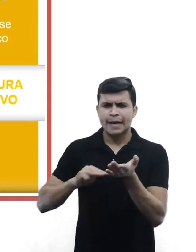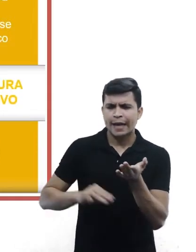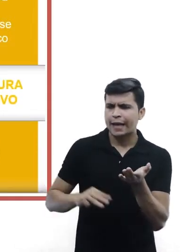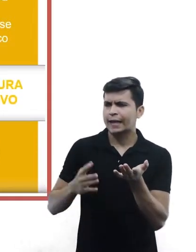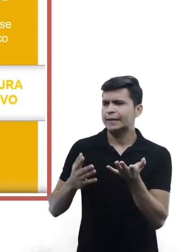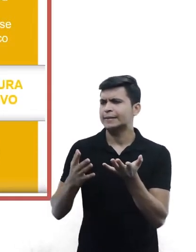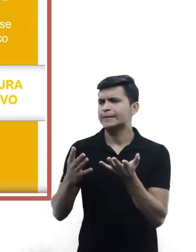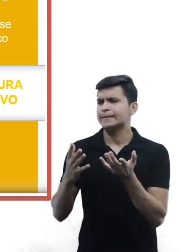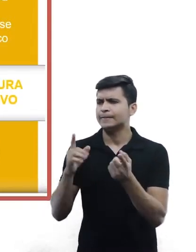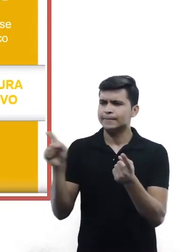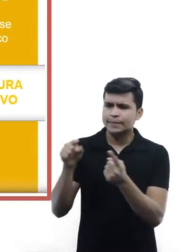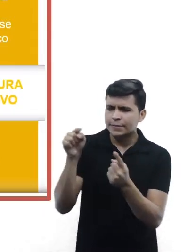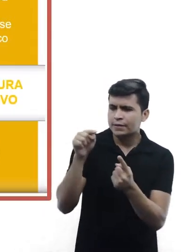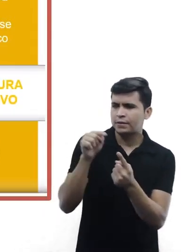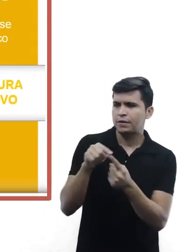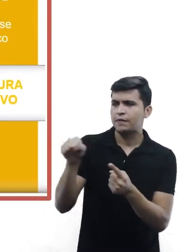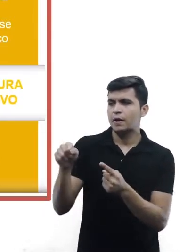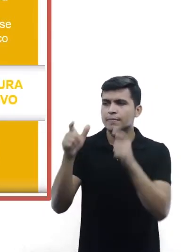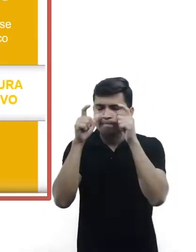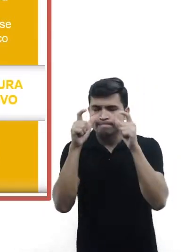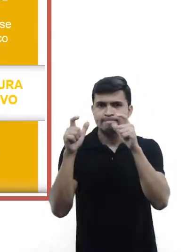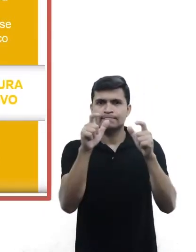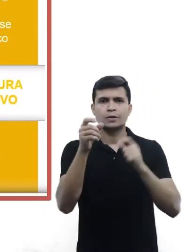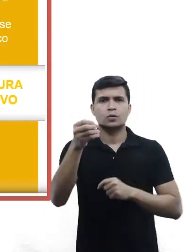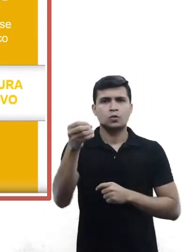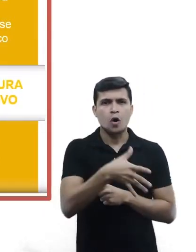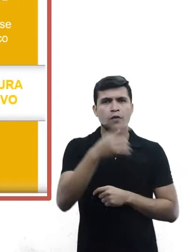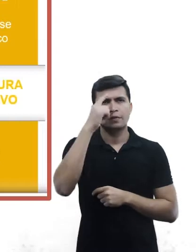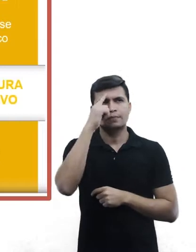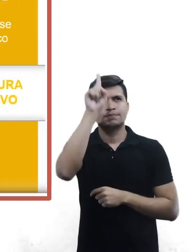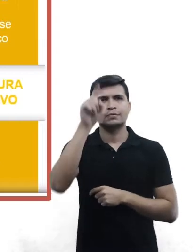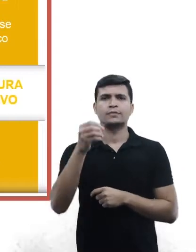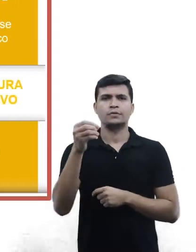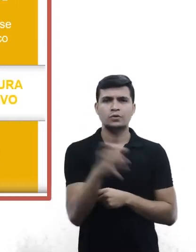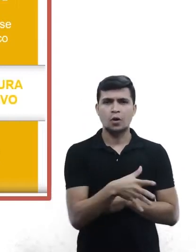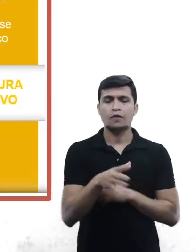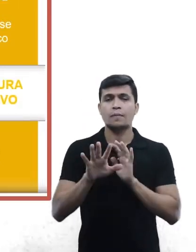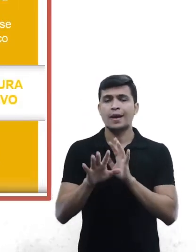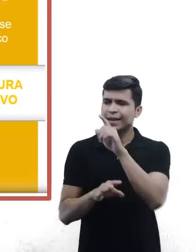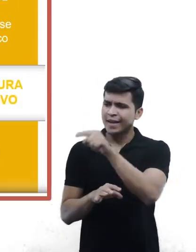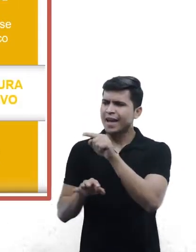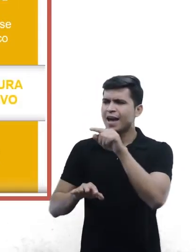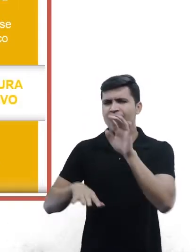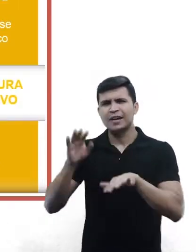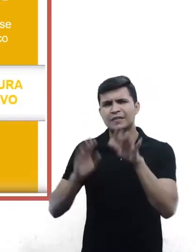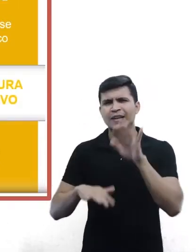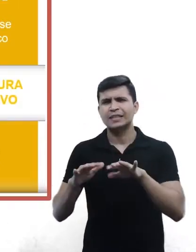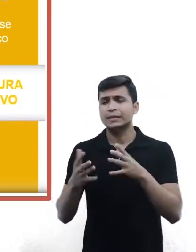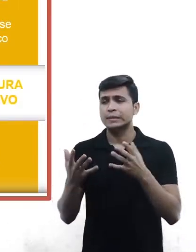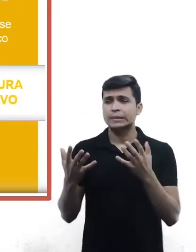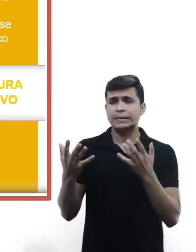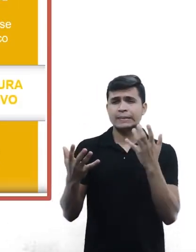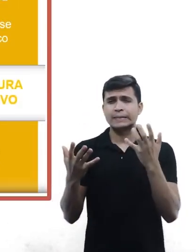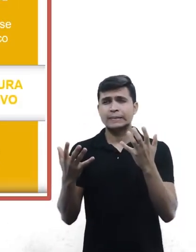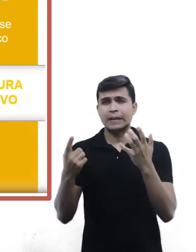metas relacionadas à atração desse estudante pelo novo e pela criatividade, mas que ele identifica com isso que muitas